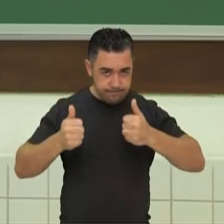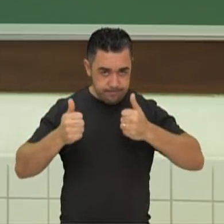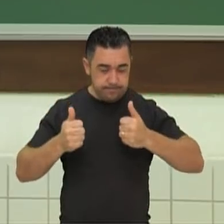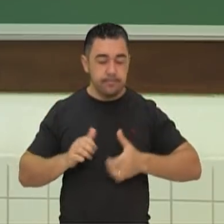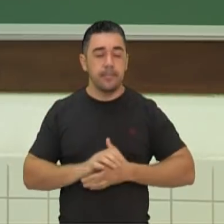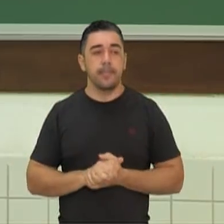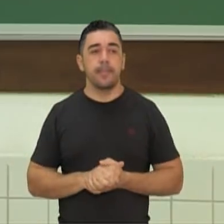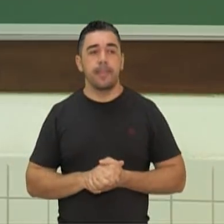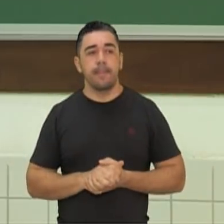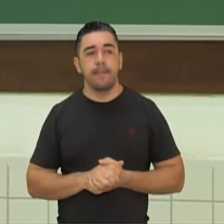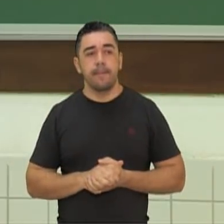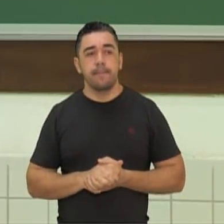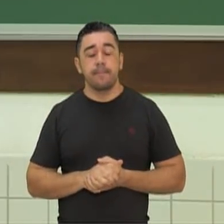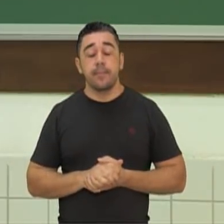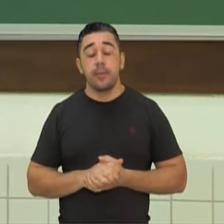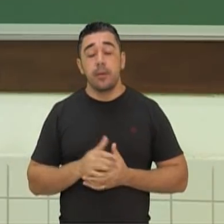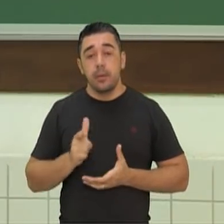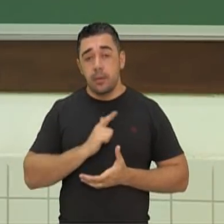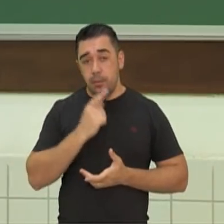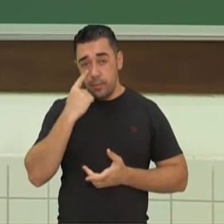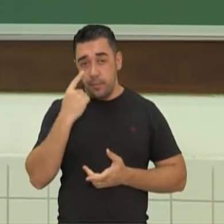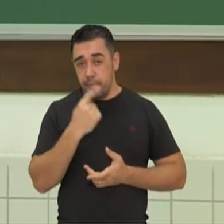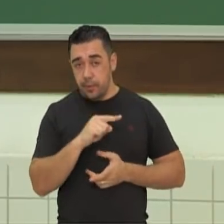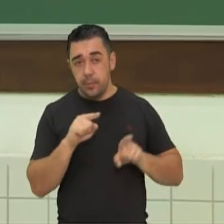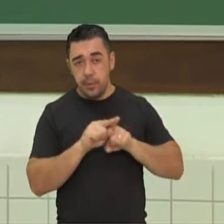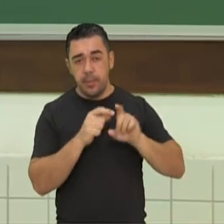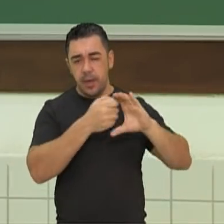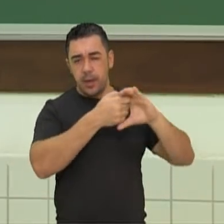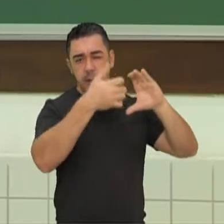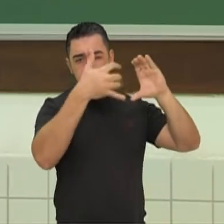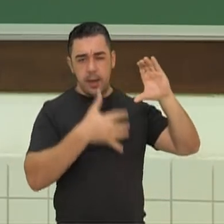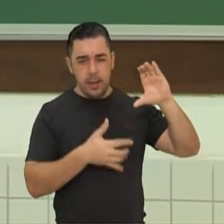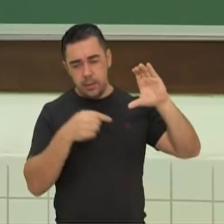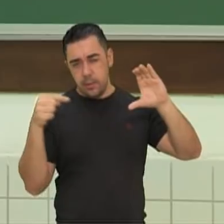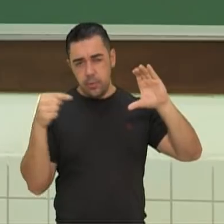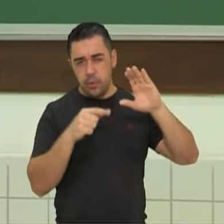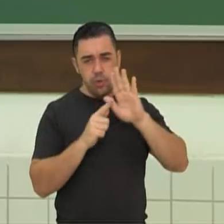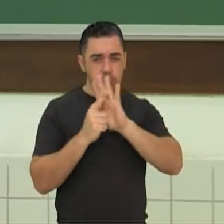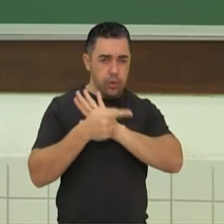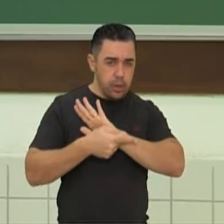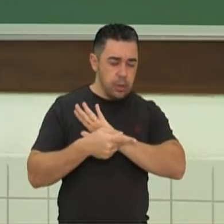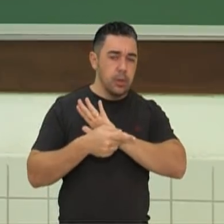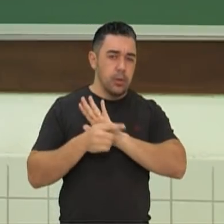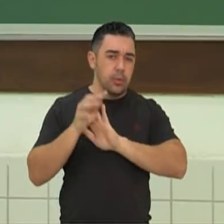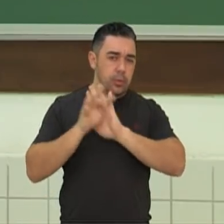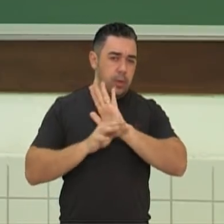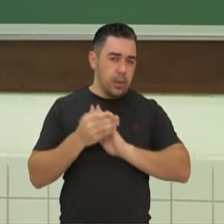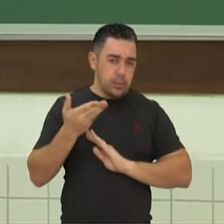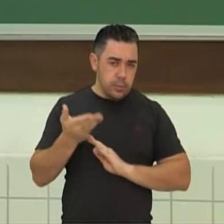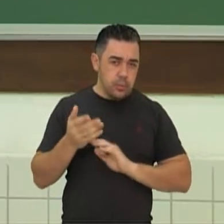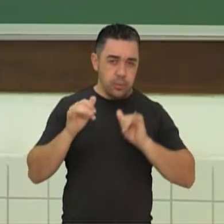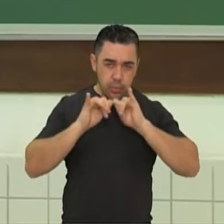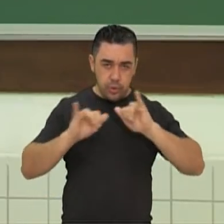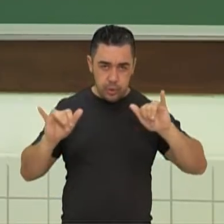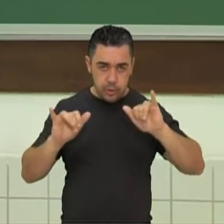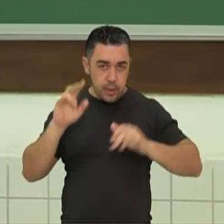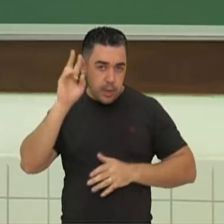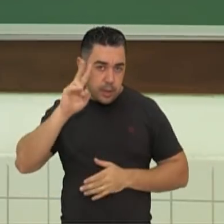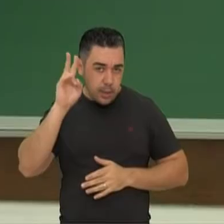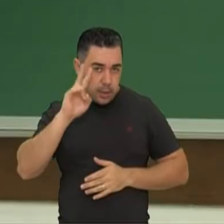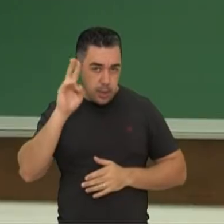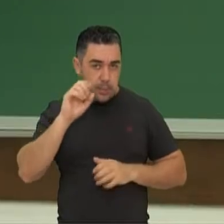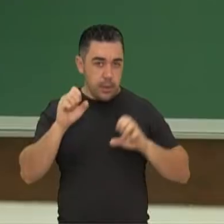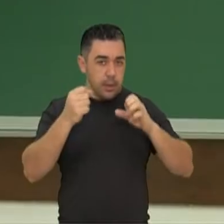tudo bem? Aí nós também trabalhamos as características do gênero textual notícia. Lembra das